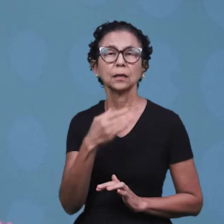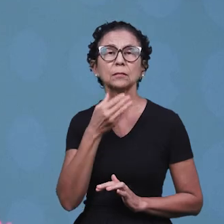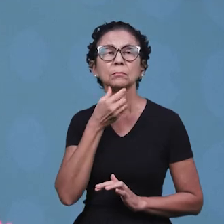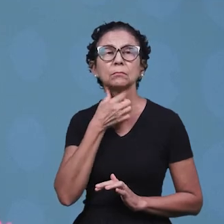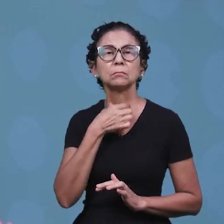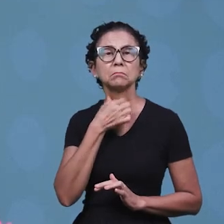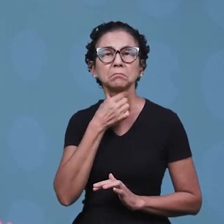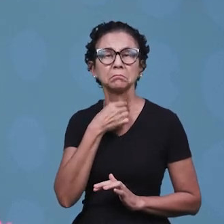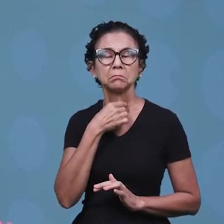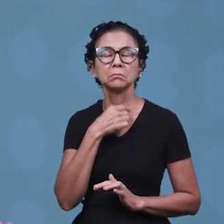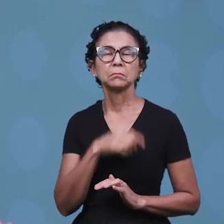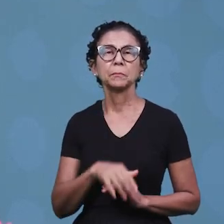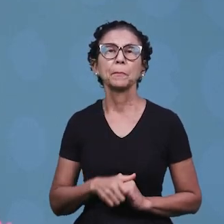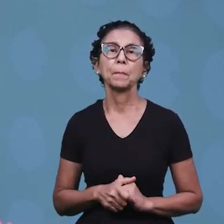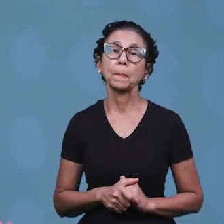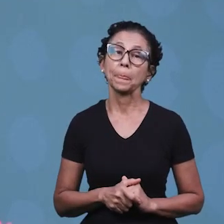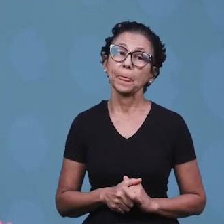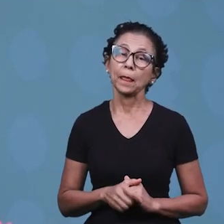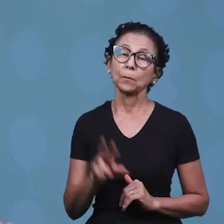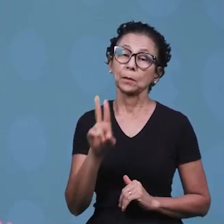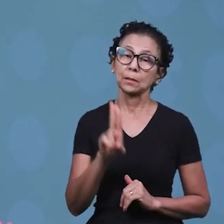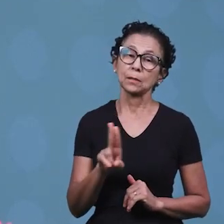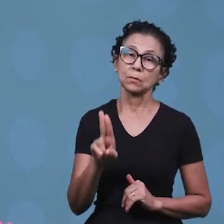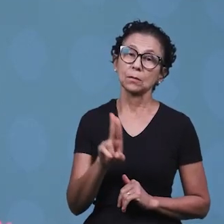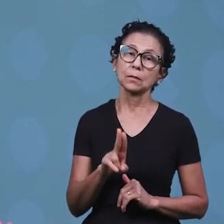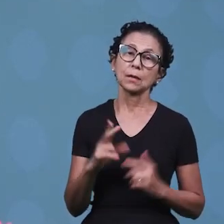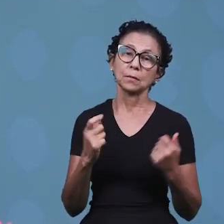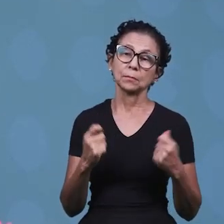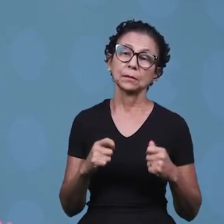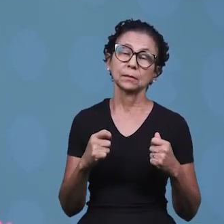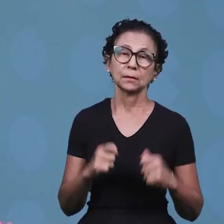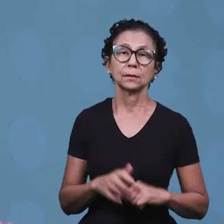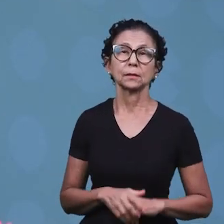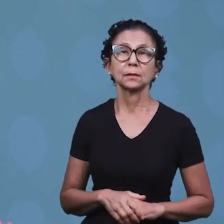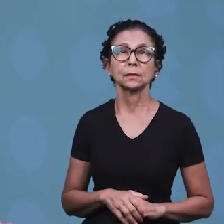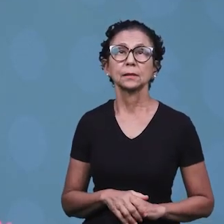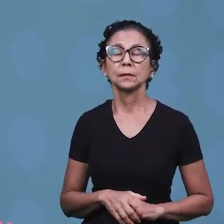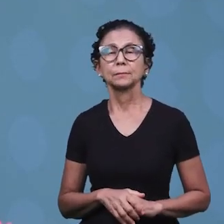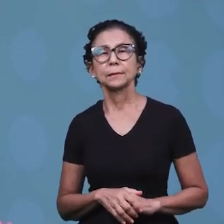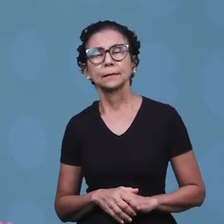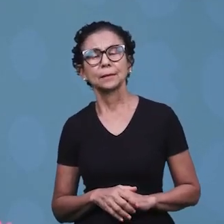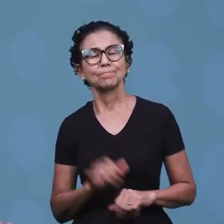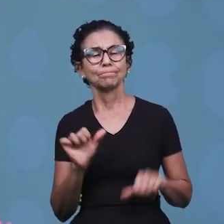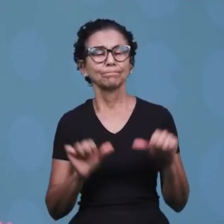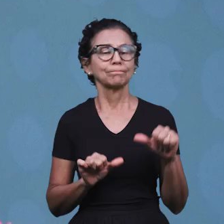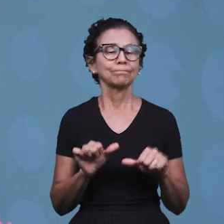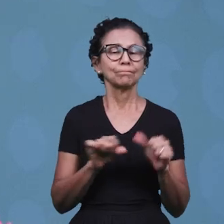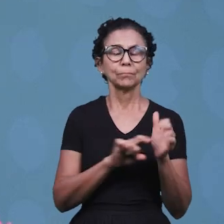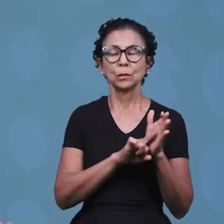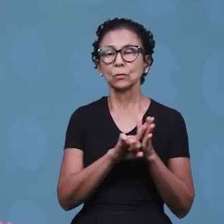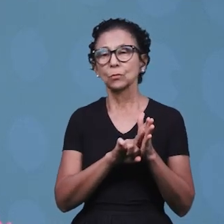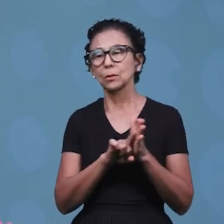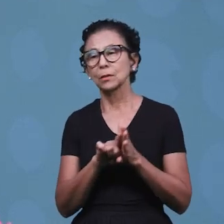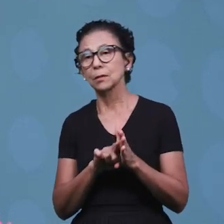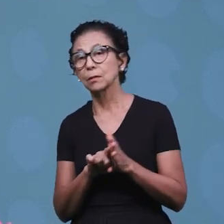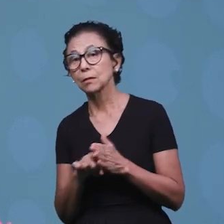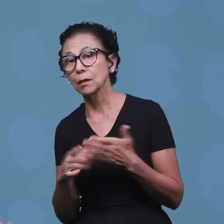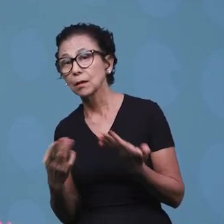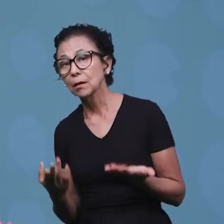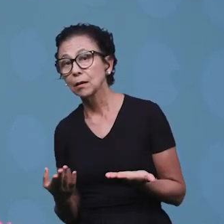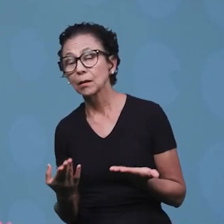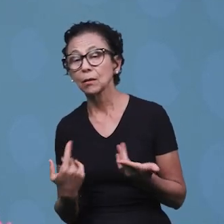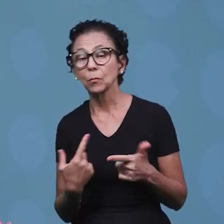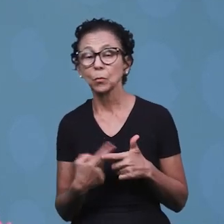você tem que repor, tá? Mas aí precisa investigar melhor qual a causa, né, para a gente